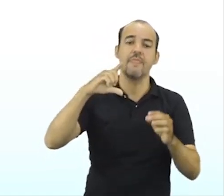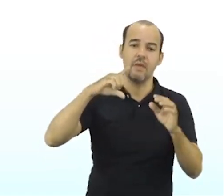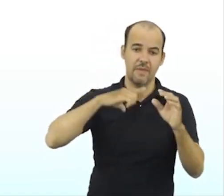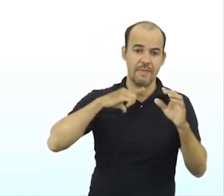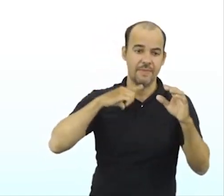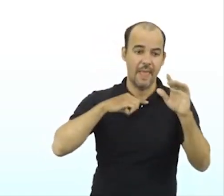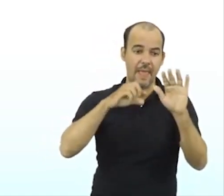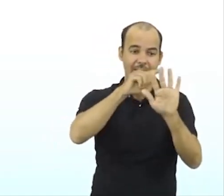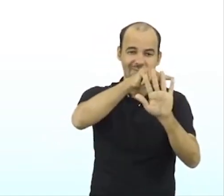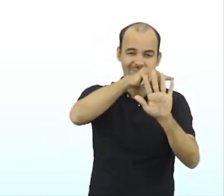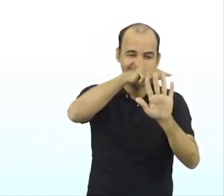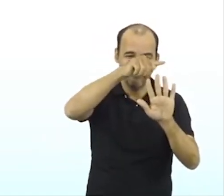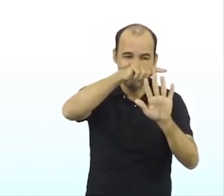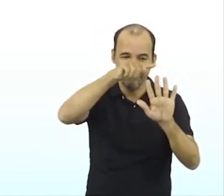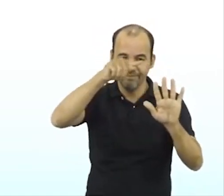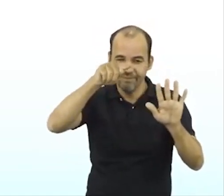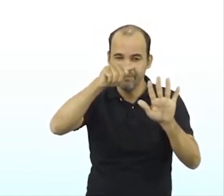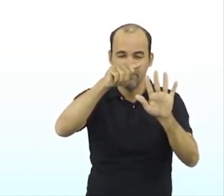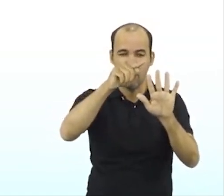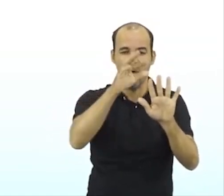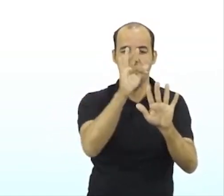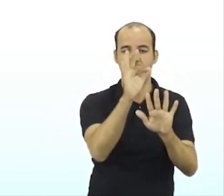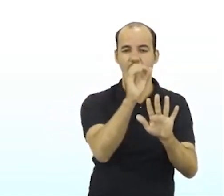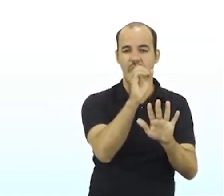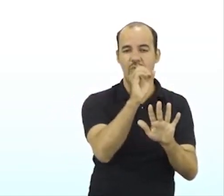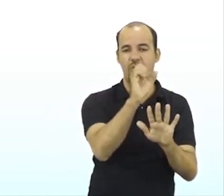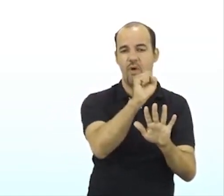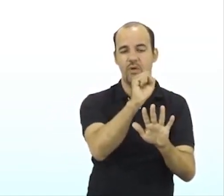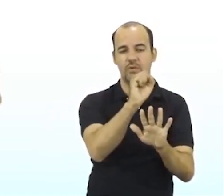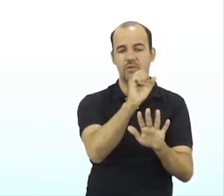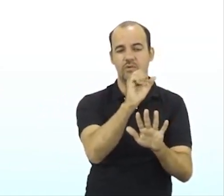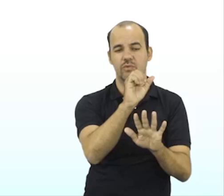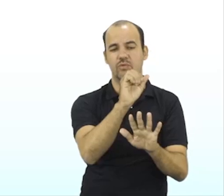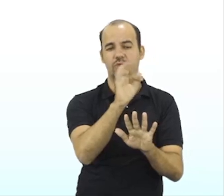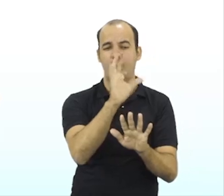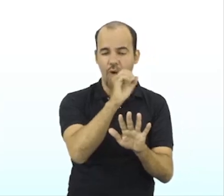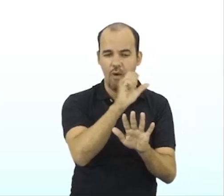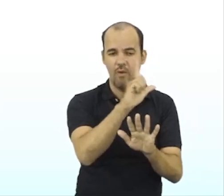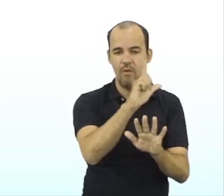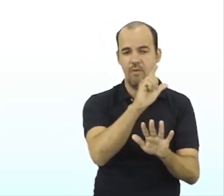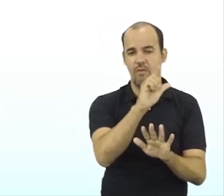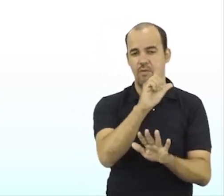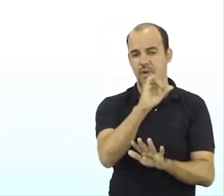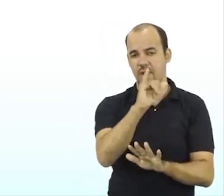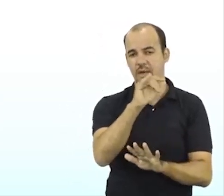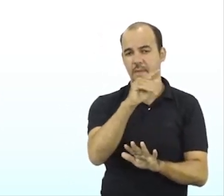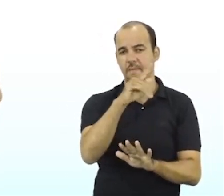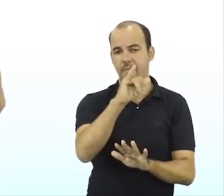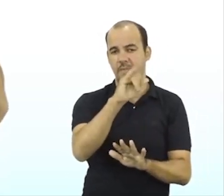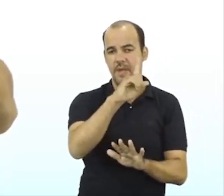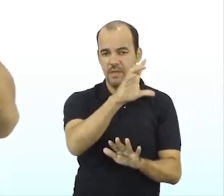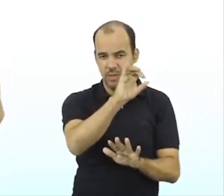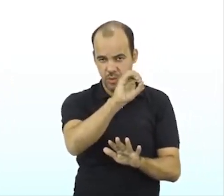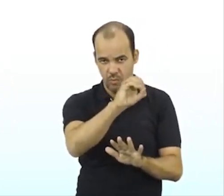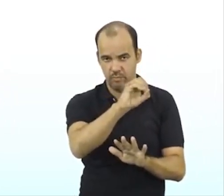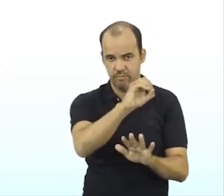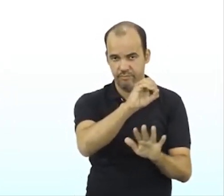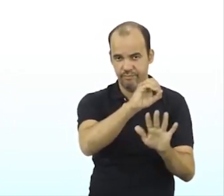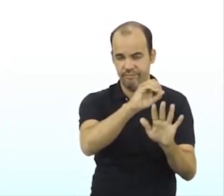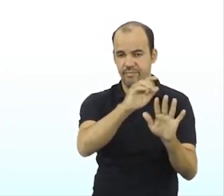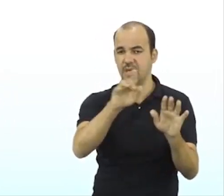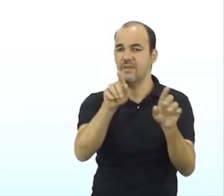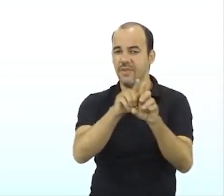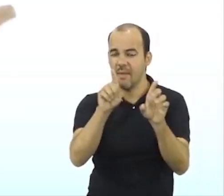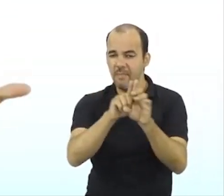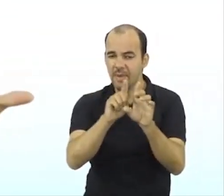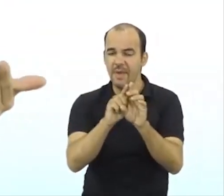de fosfolipídios, porque cada bonequinho é um fosfolipídio. Eu também mostrei no desenho, eu botei permease e